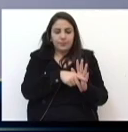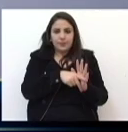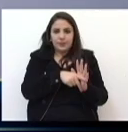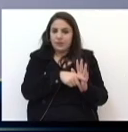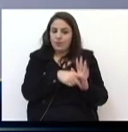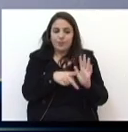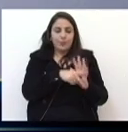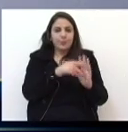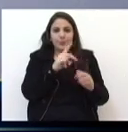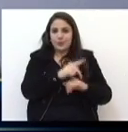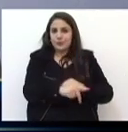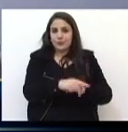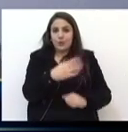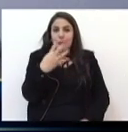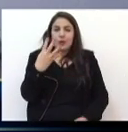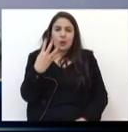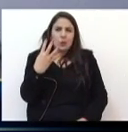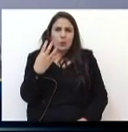não são de Passo Fundo,